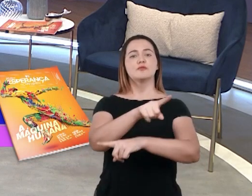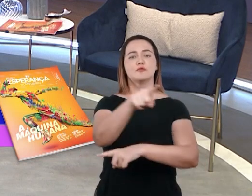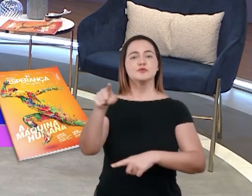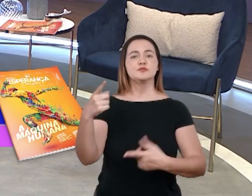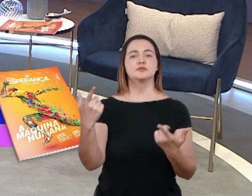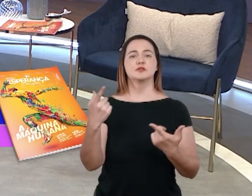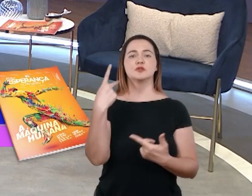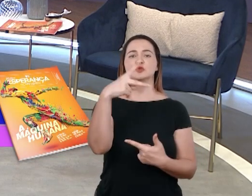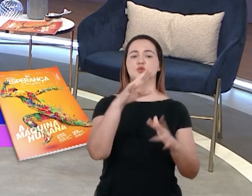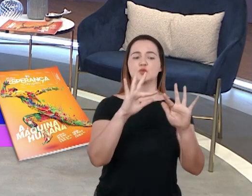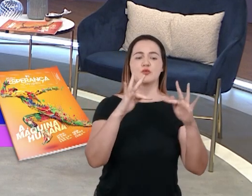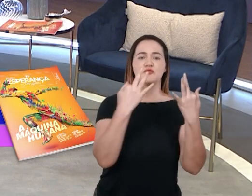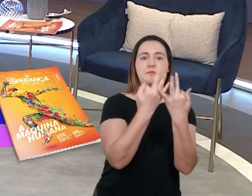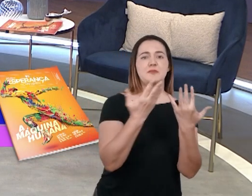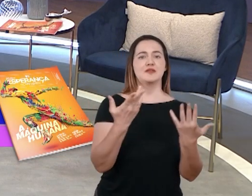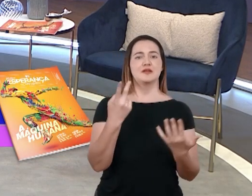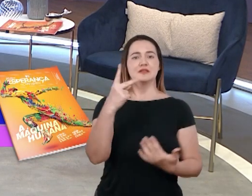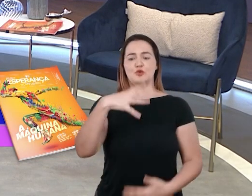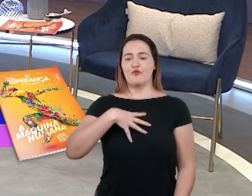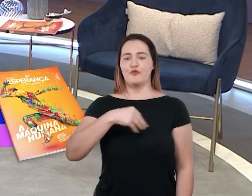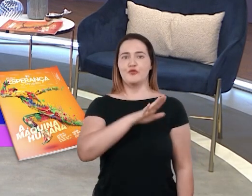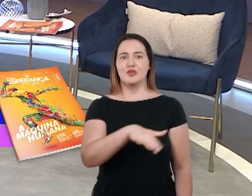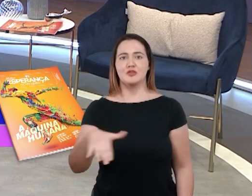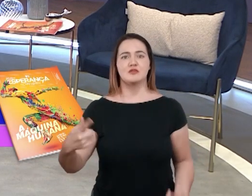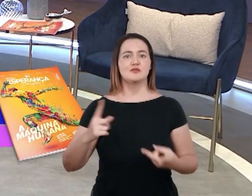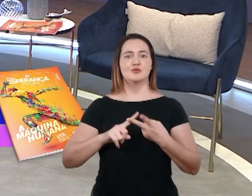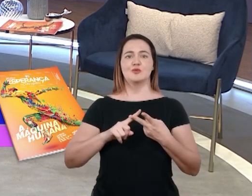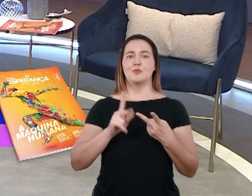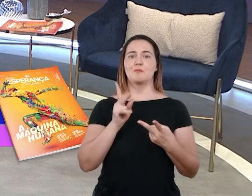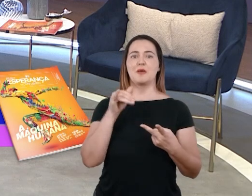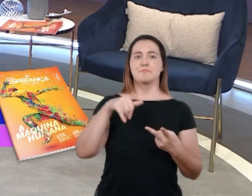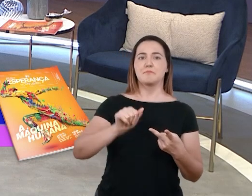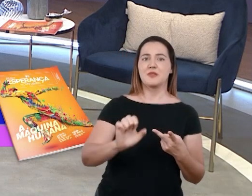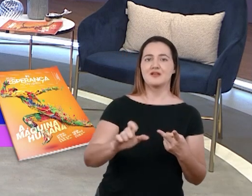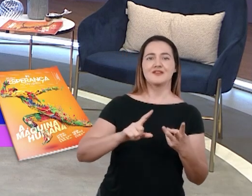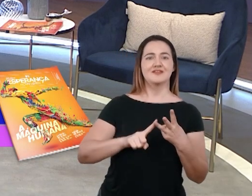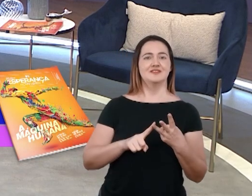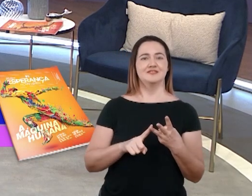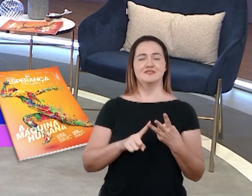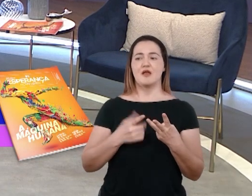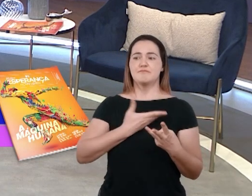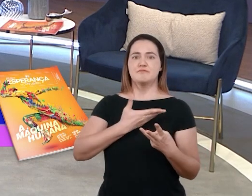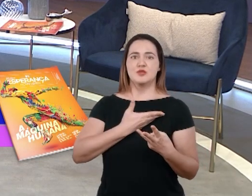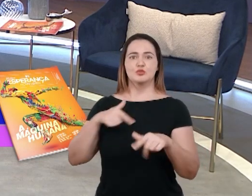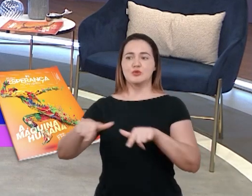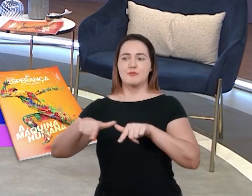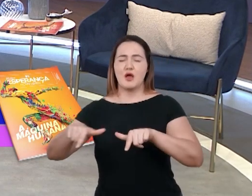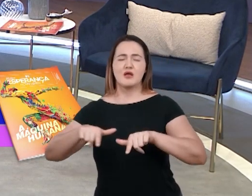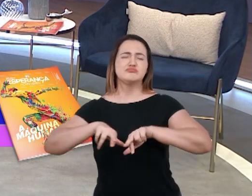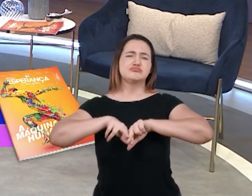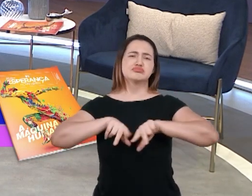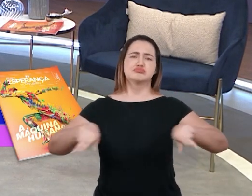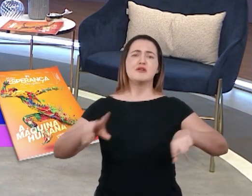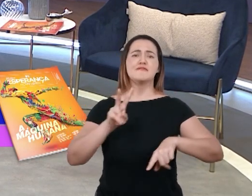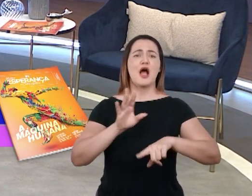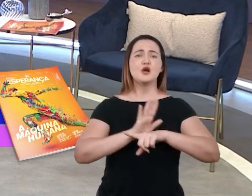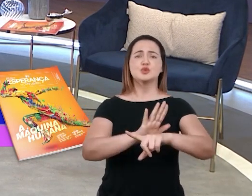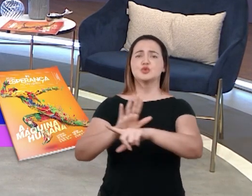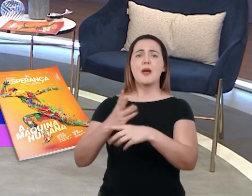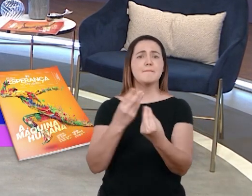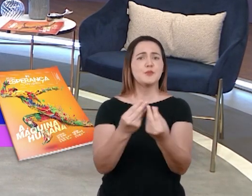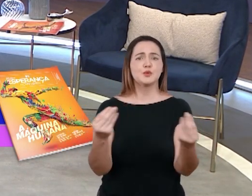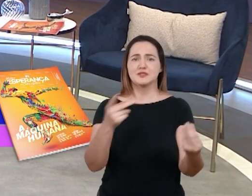você, vai ajudar a sua família, vai ajudar os seus filhos, seus pais, seus colegas de trabalho. É algo assim, olha,